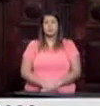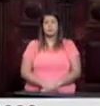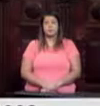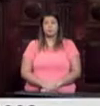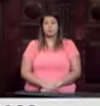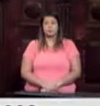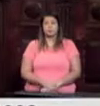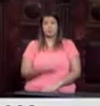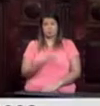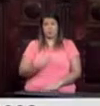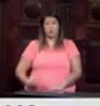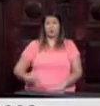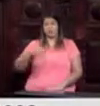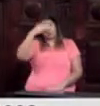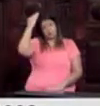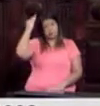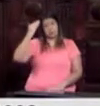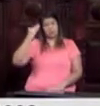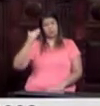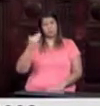pelo governo Temer,